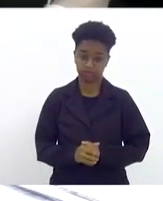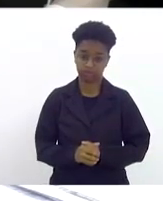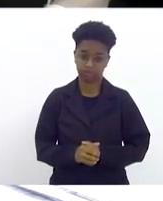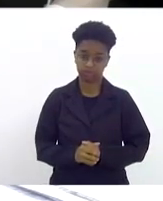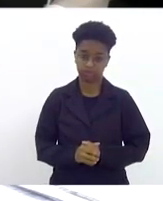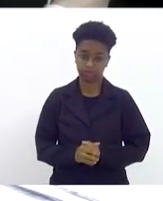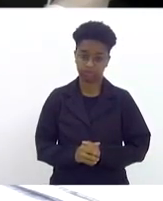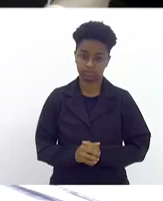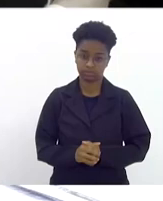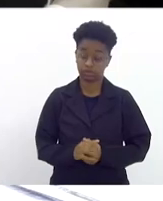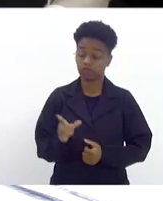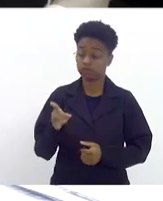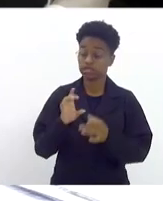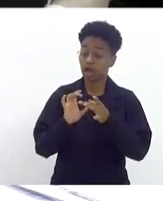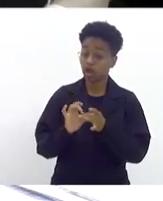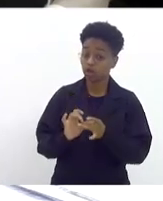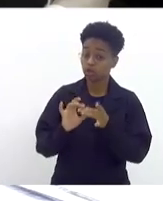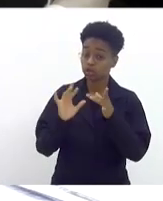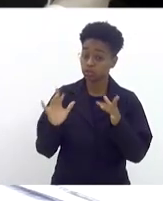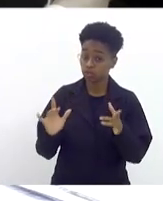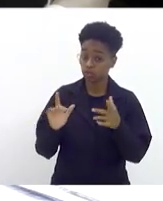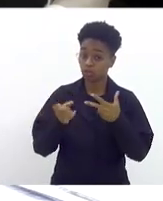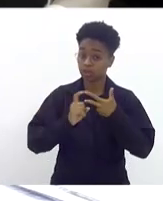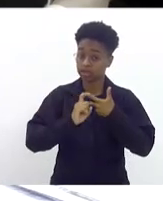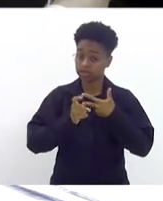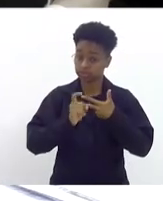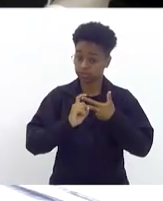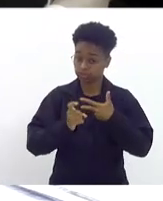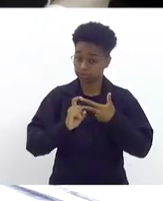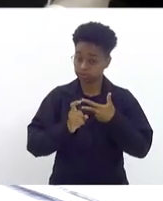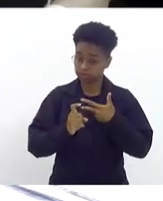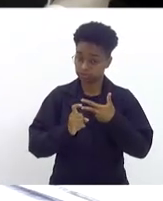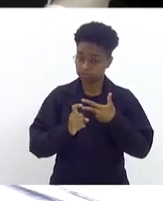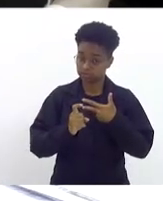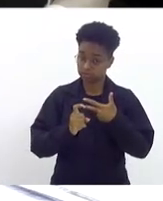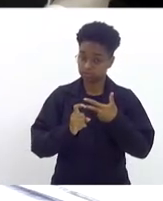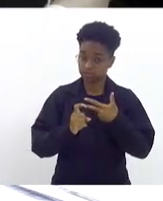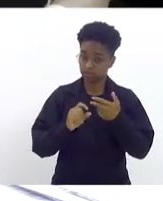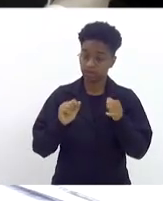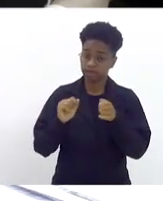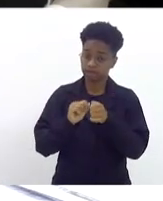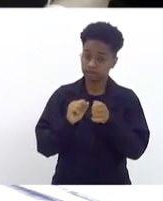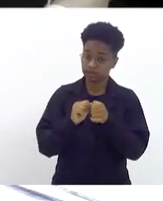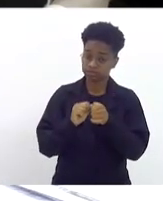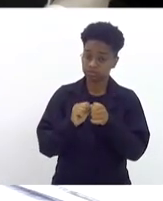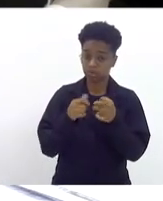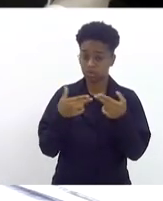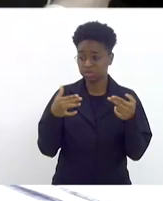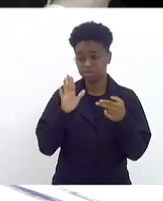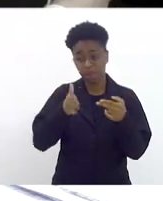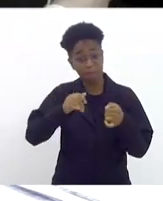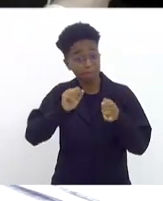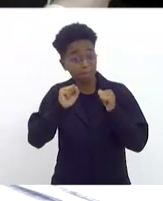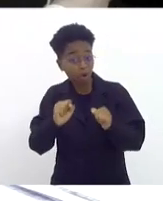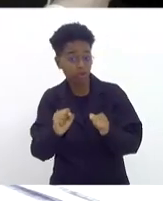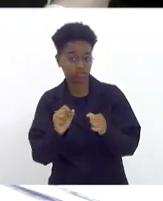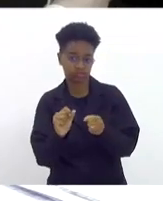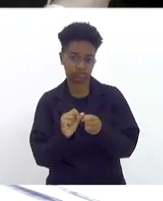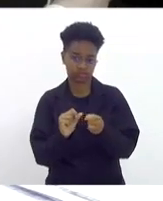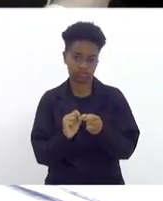você tá autorizando O Poder Executivo a fazer aquilo que ele já pode fazer